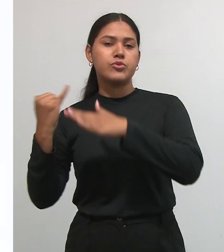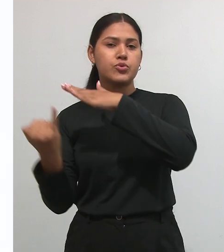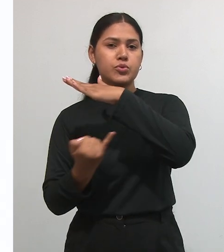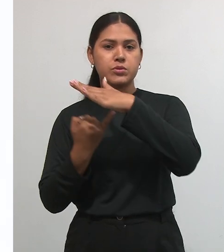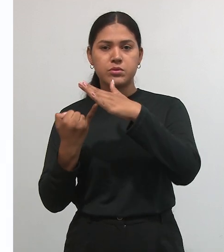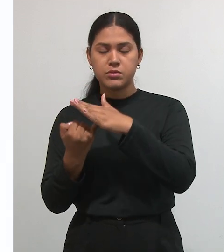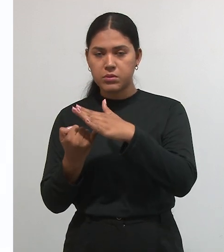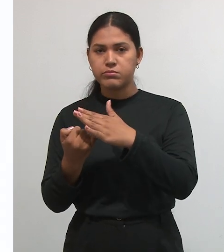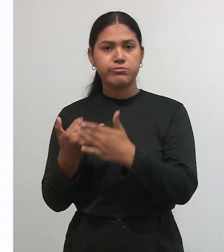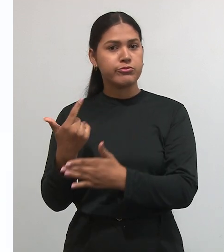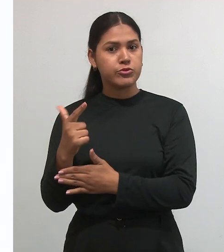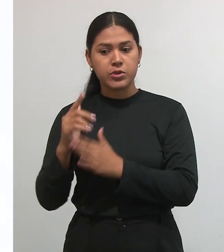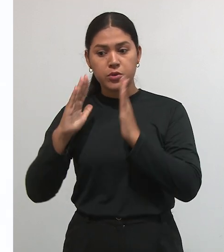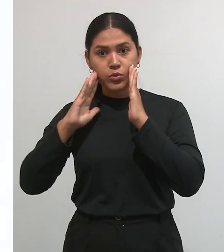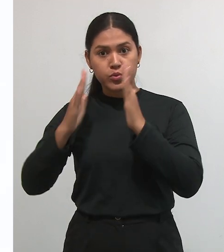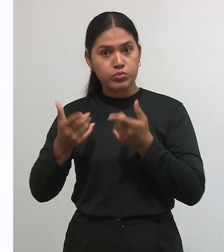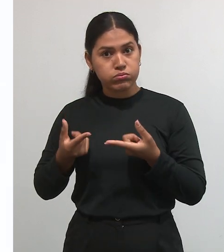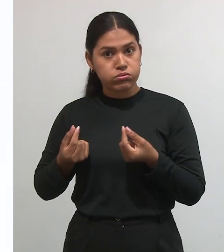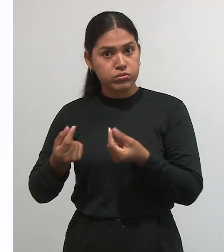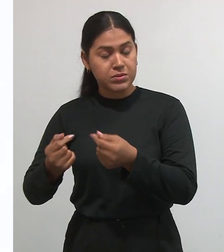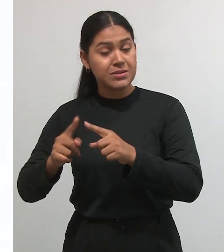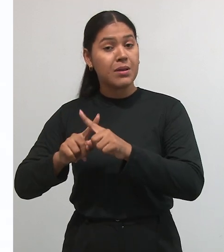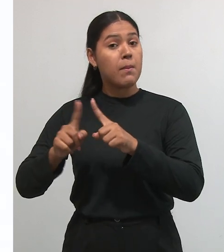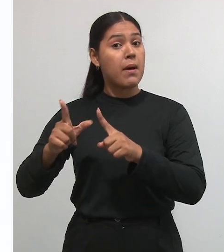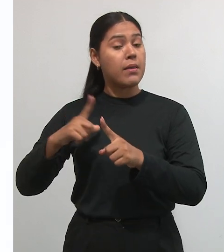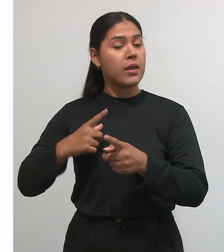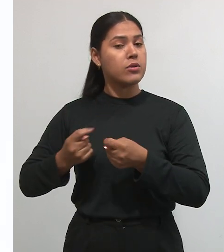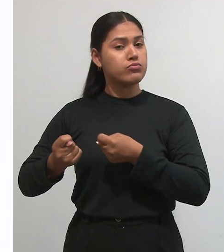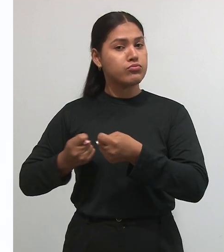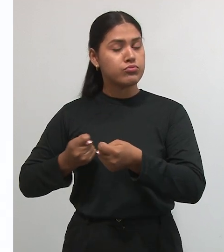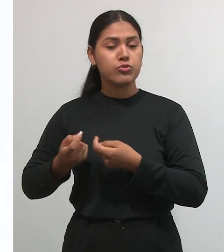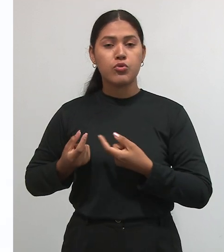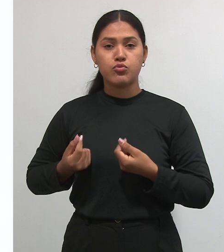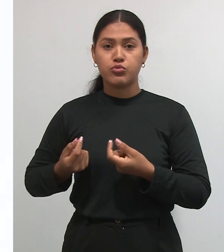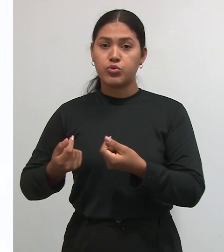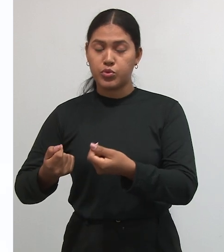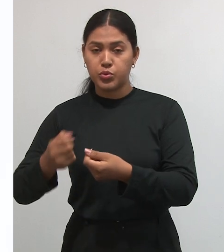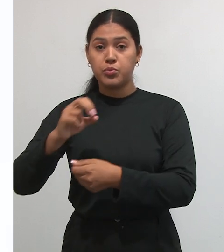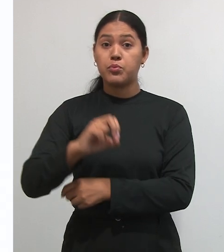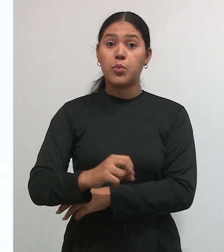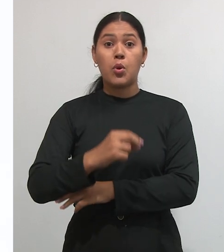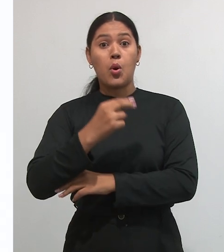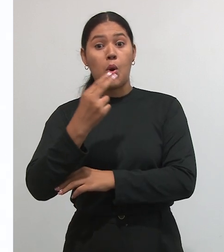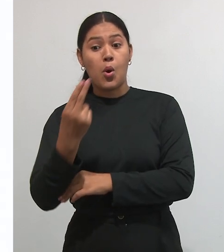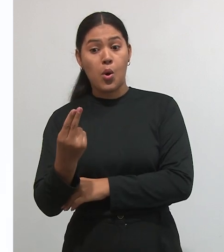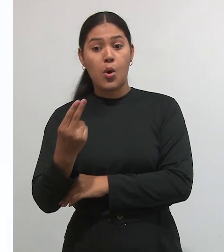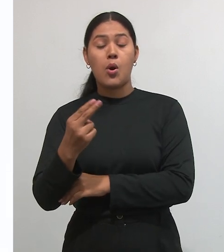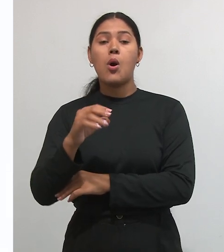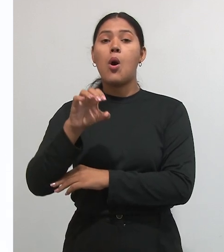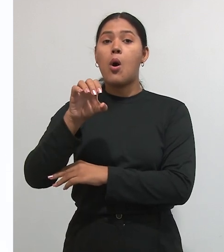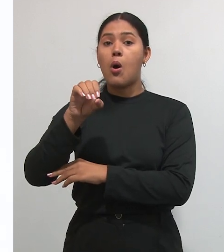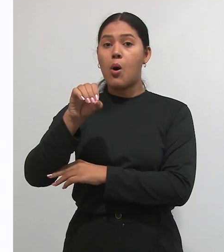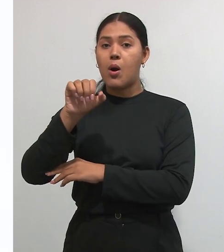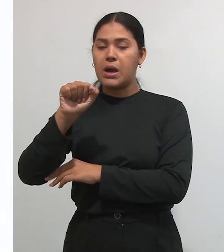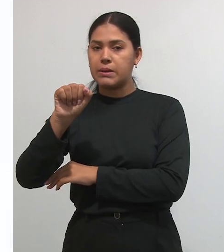gerenciem recursos públicos e aos órgãos de classe da